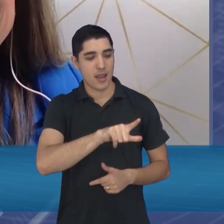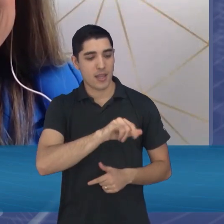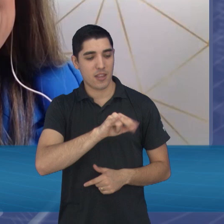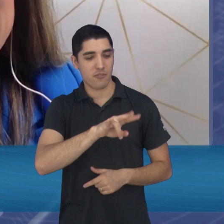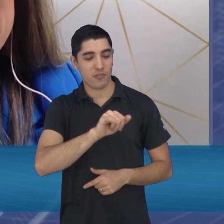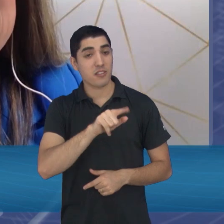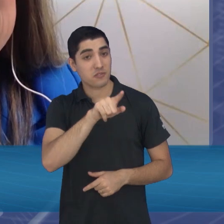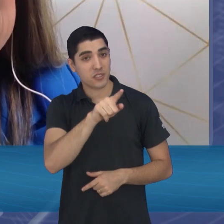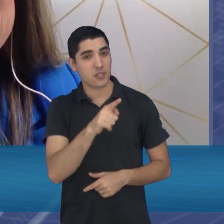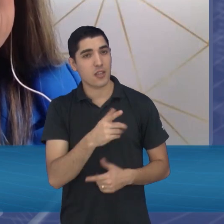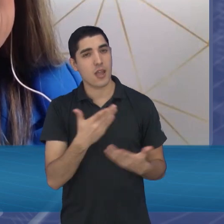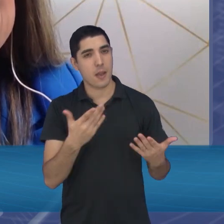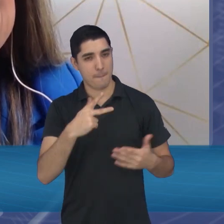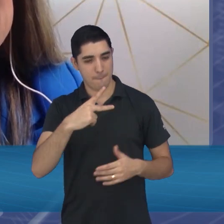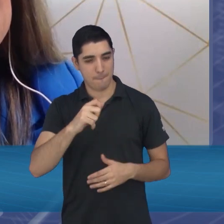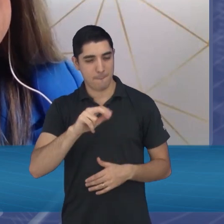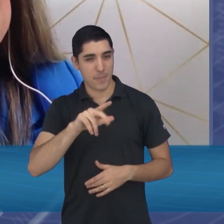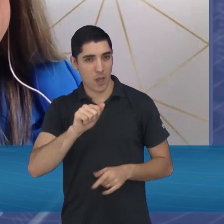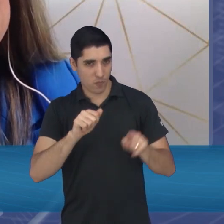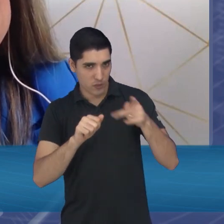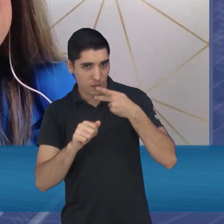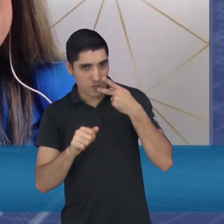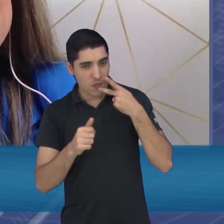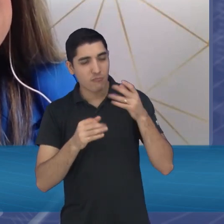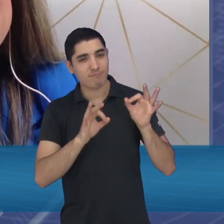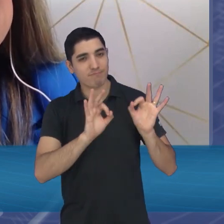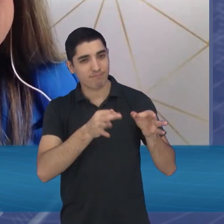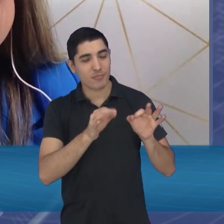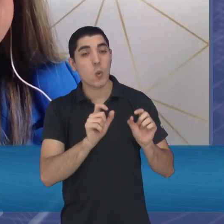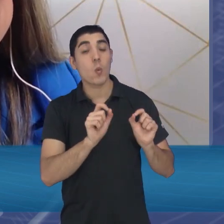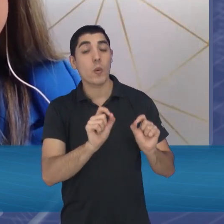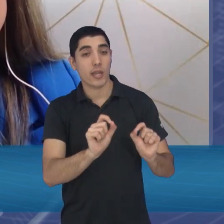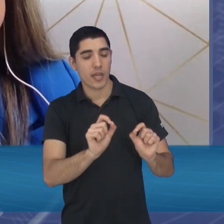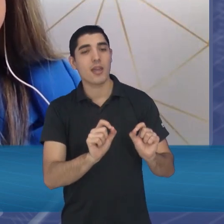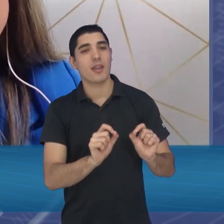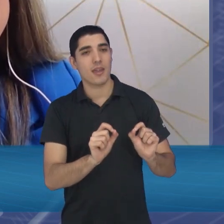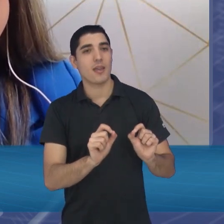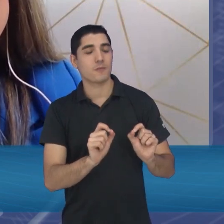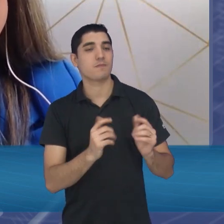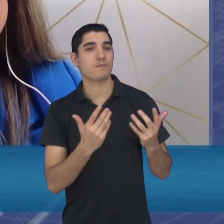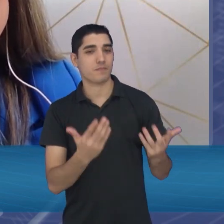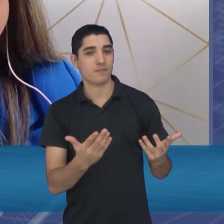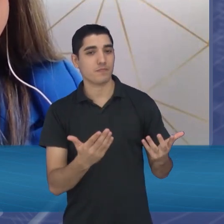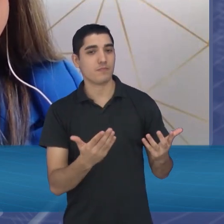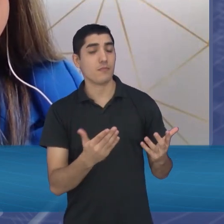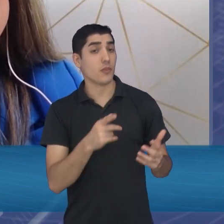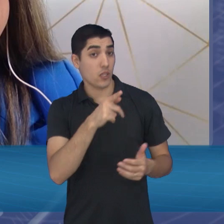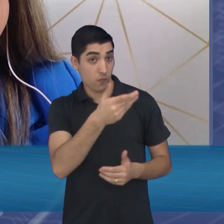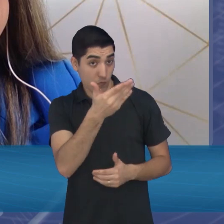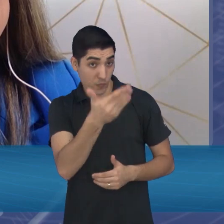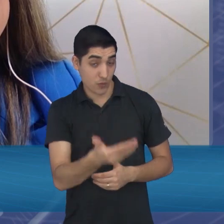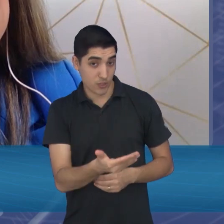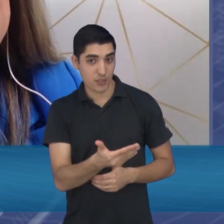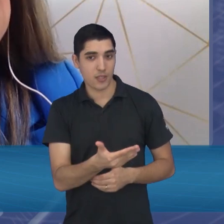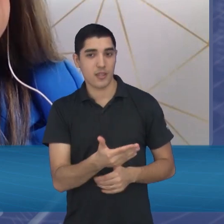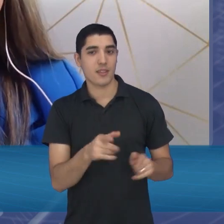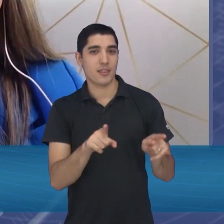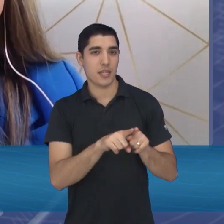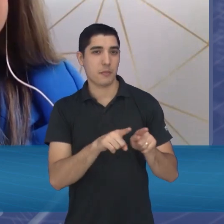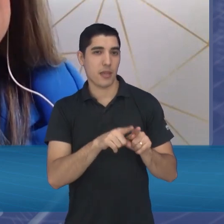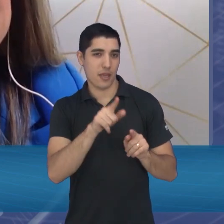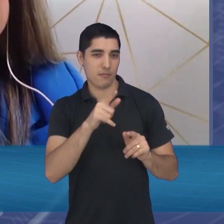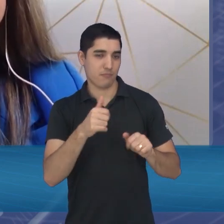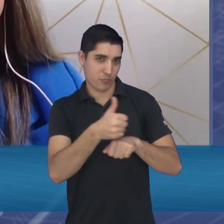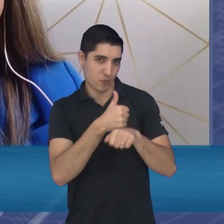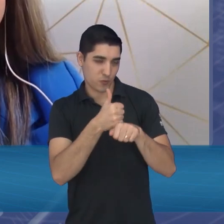interessante um ponto que a Paula comentou, né, sobre essa questão dessa culpa. E você, Lívia, como psicanalista, deve ouvir muito